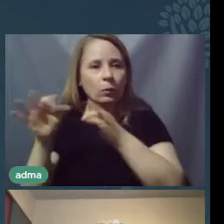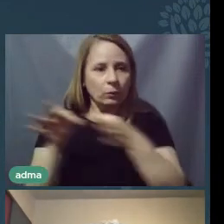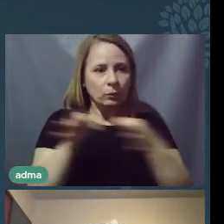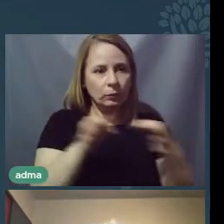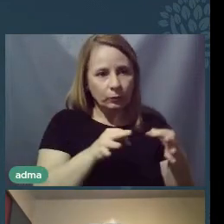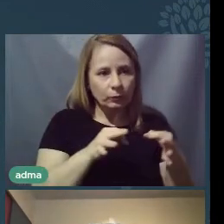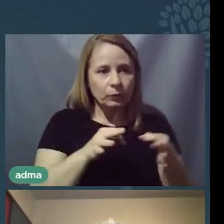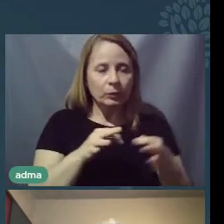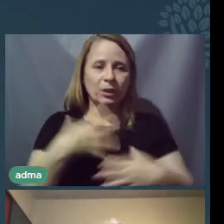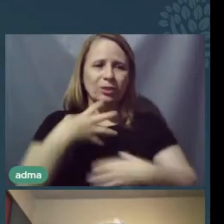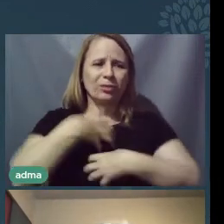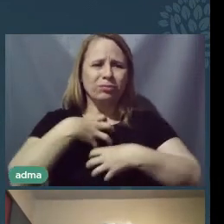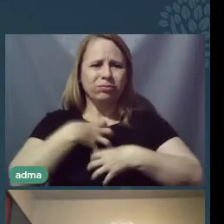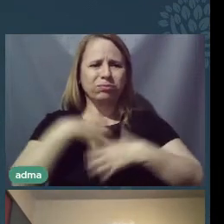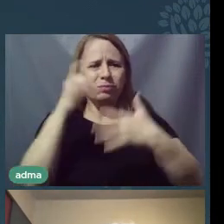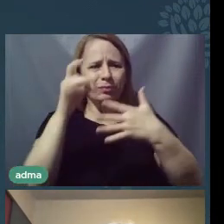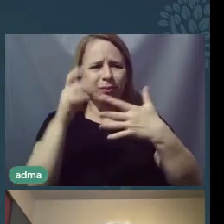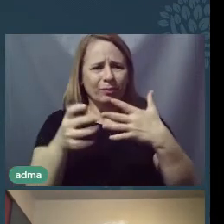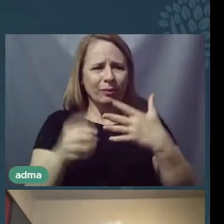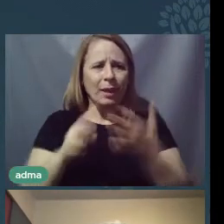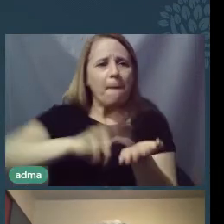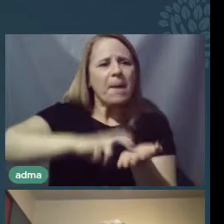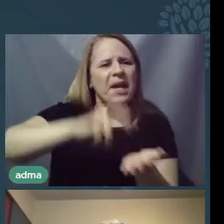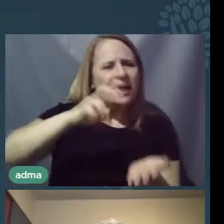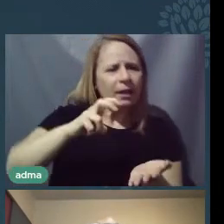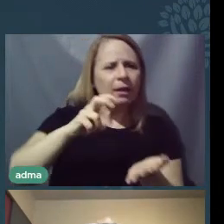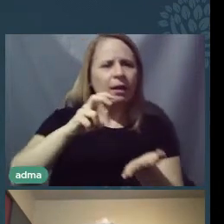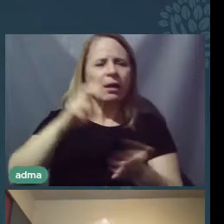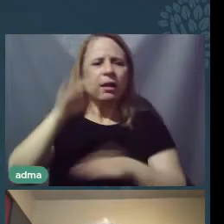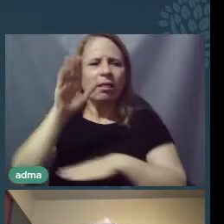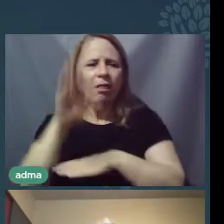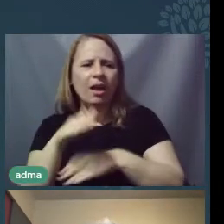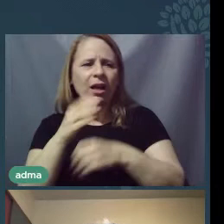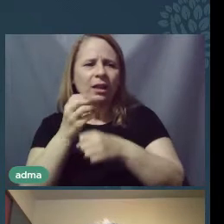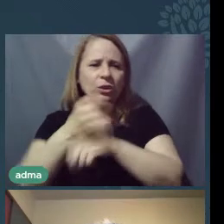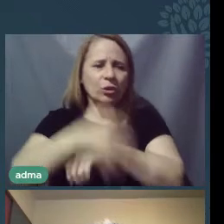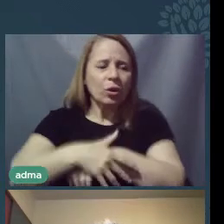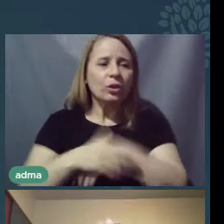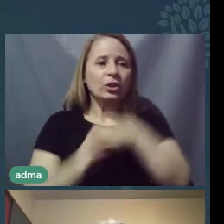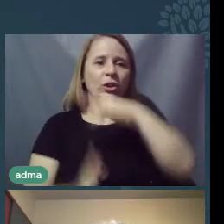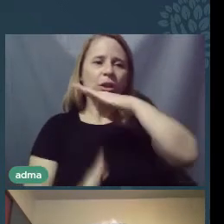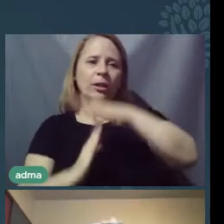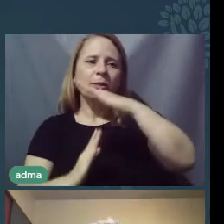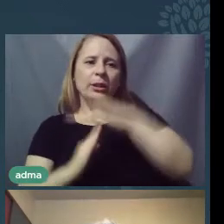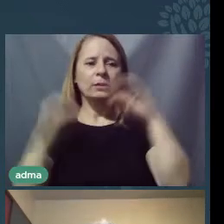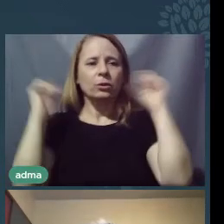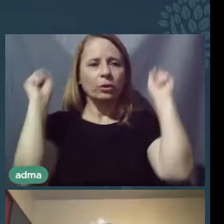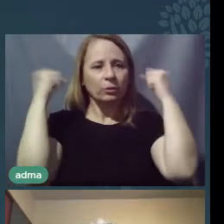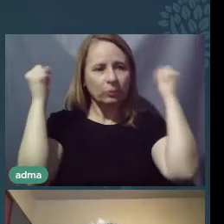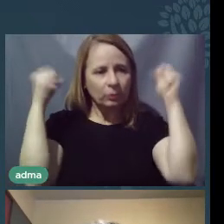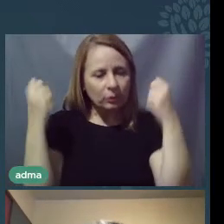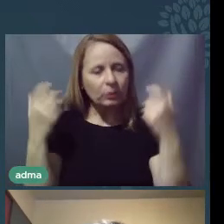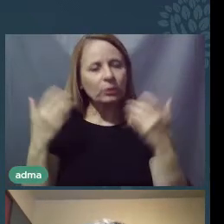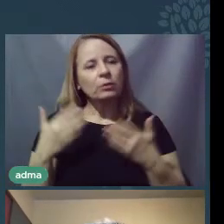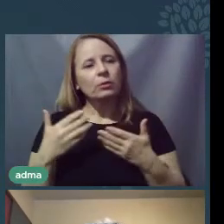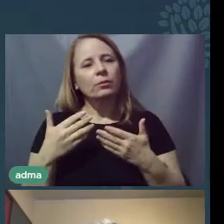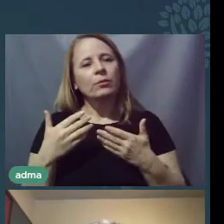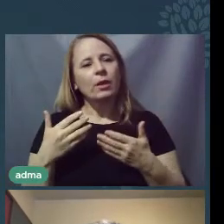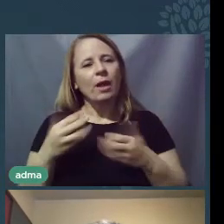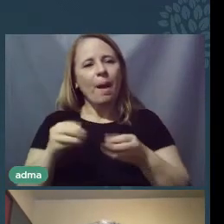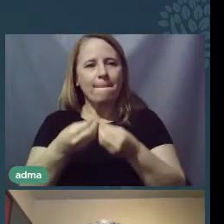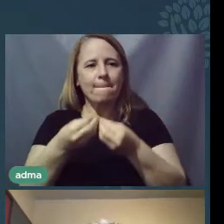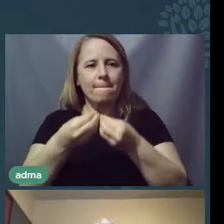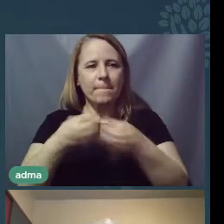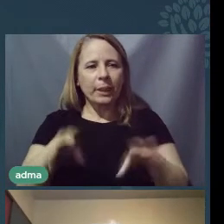de sintomas diurnos, noturnos, das exacerbações, limitações para os exercícios físicos e prejuízo